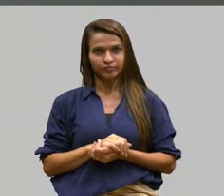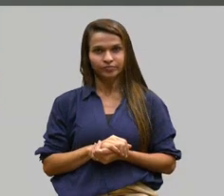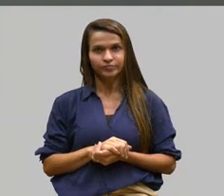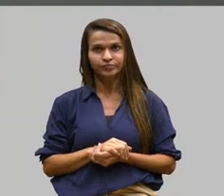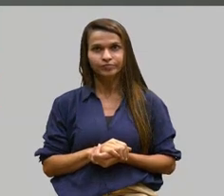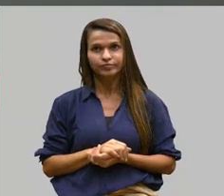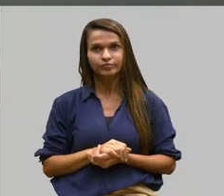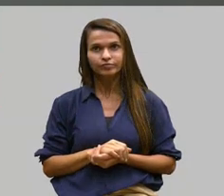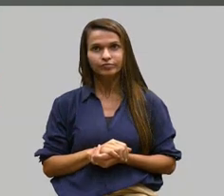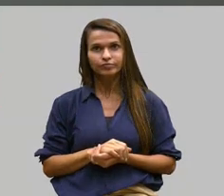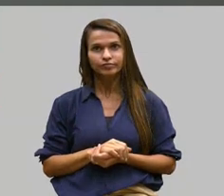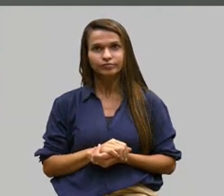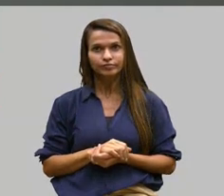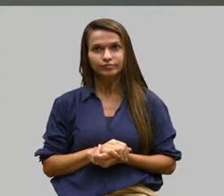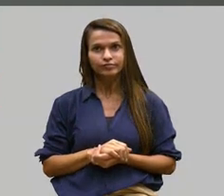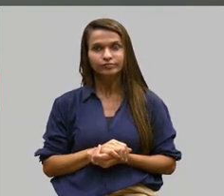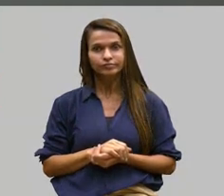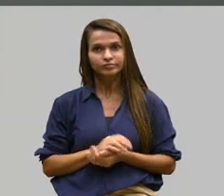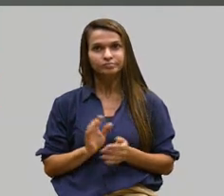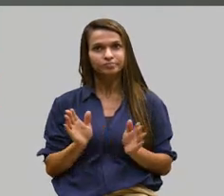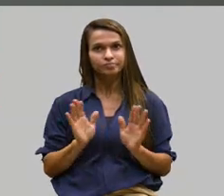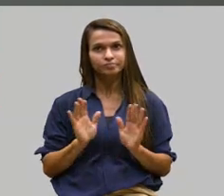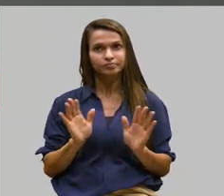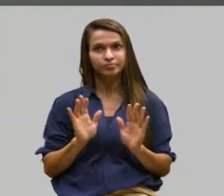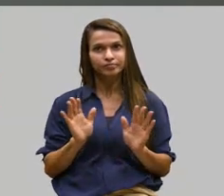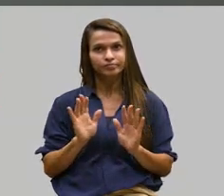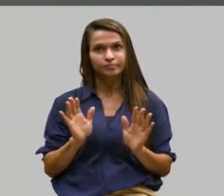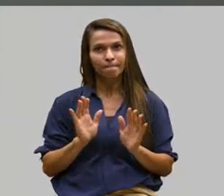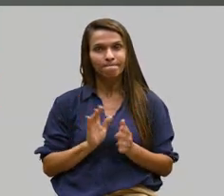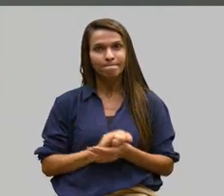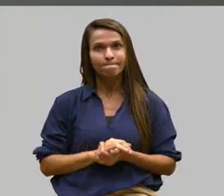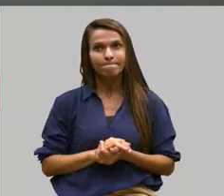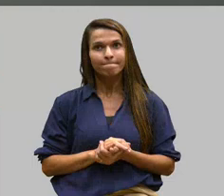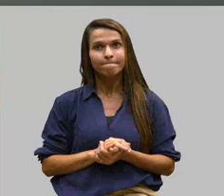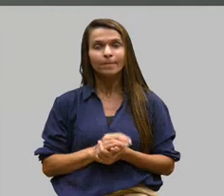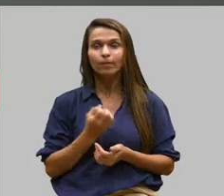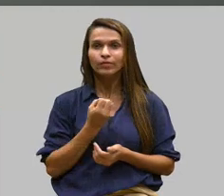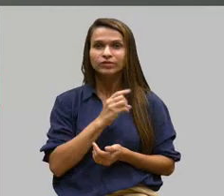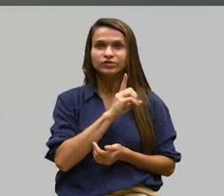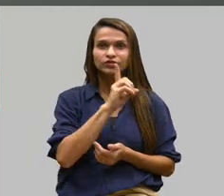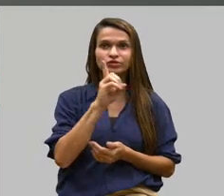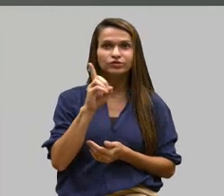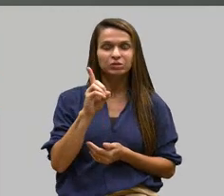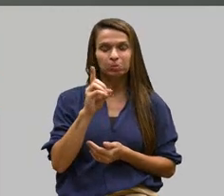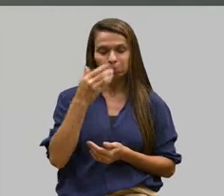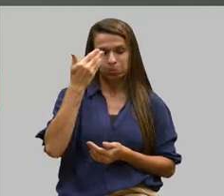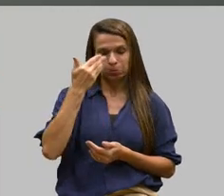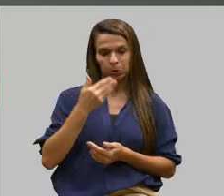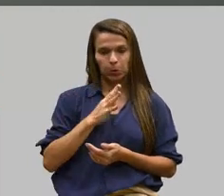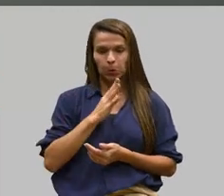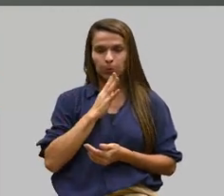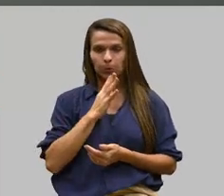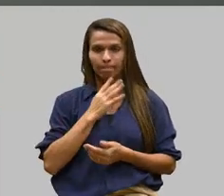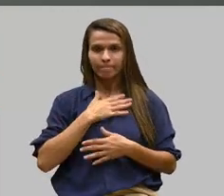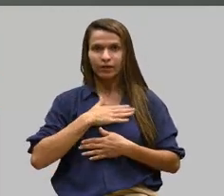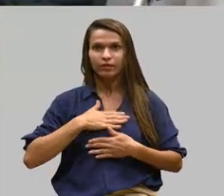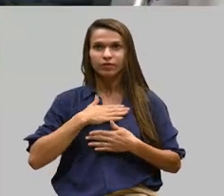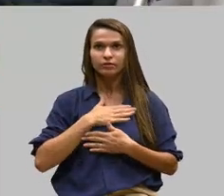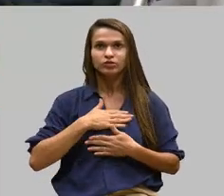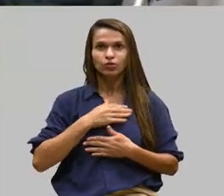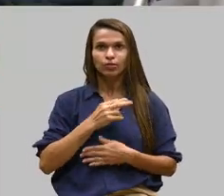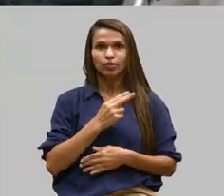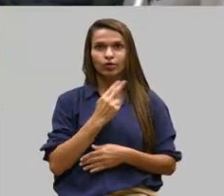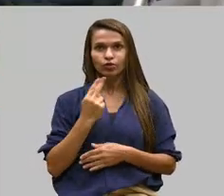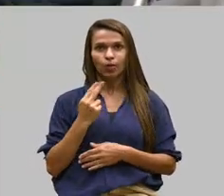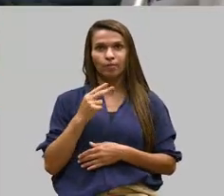Olá pessoal Bom dia para quem não me conhece prazer eu me chamo